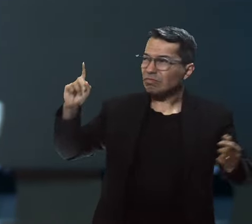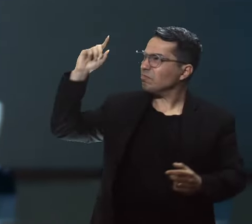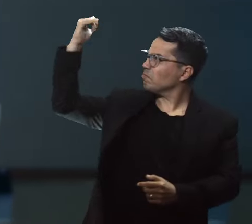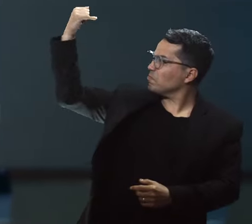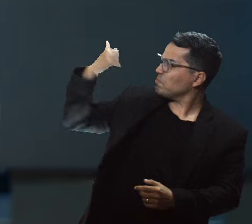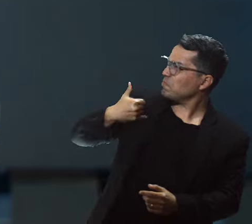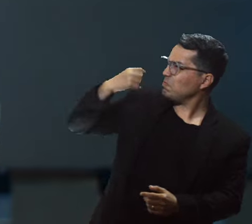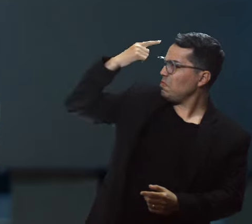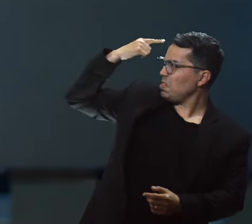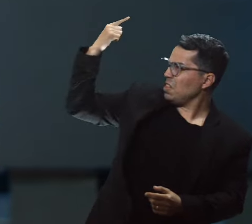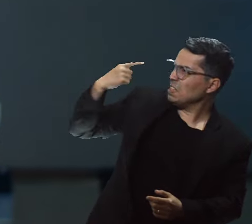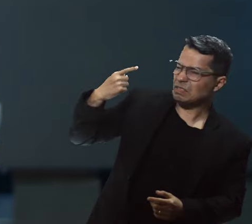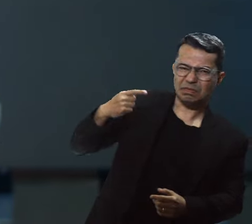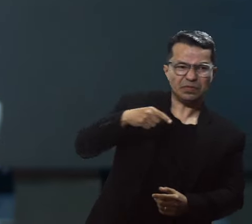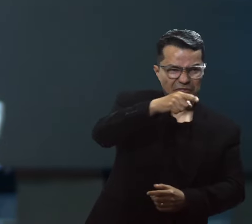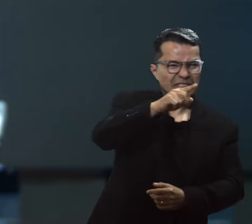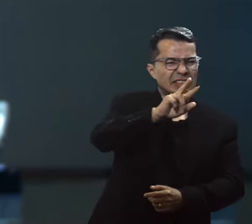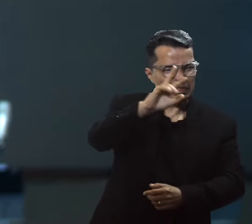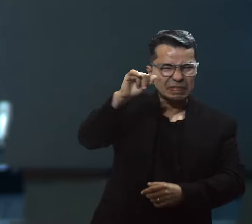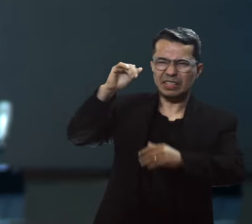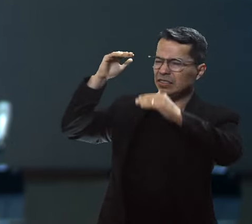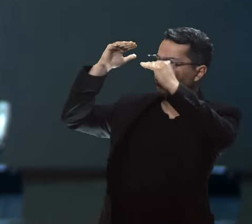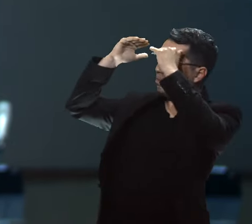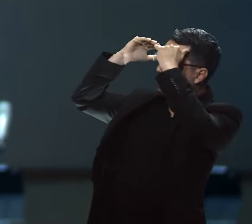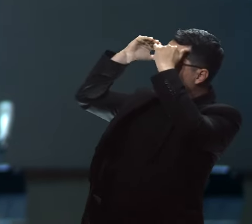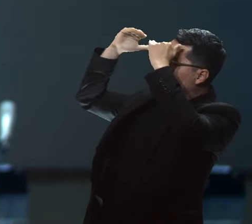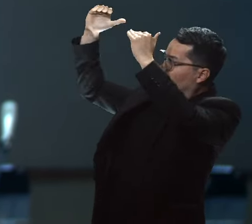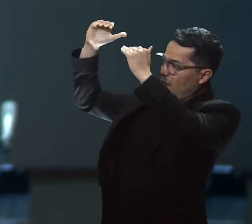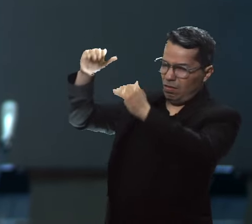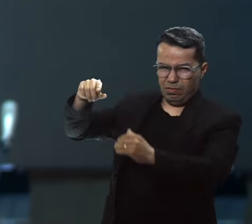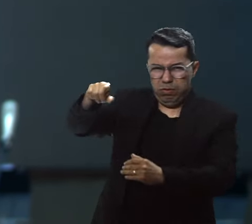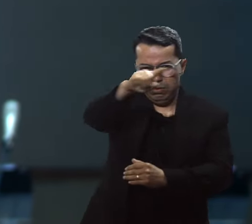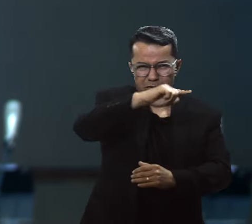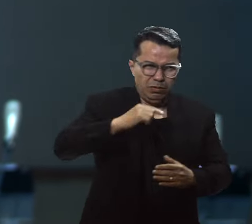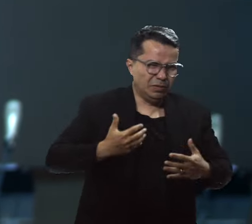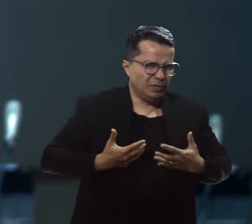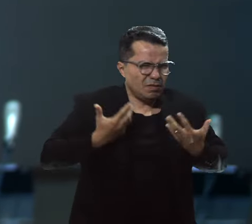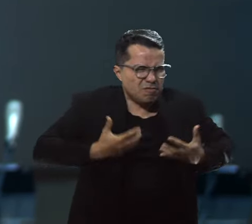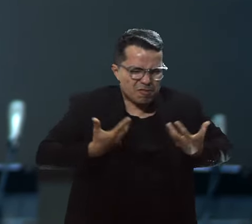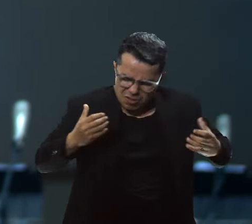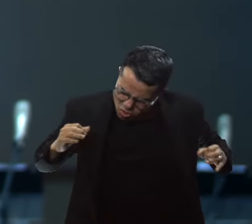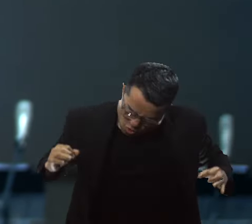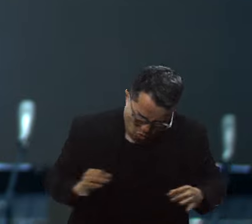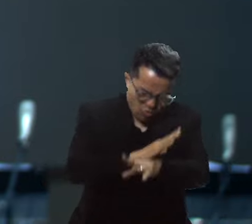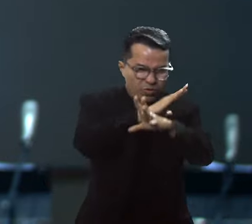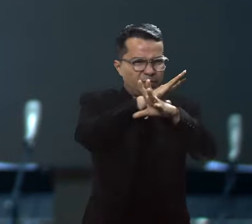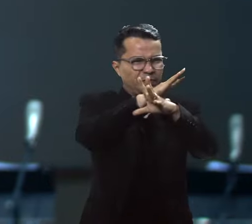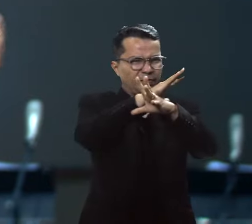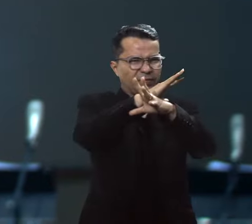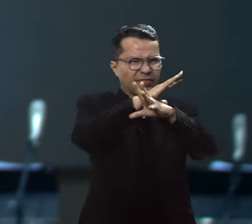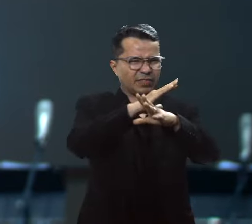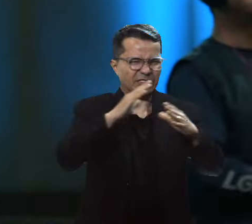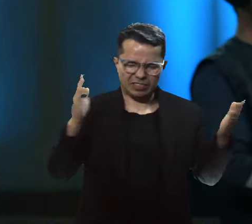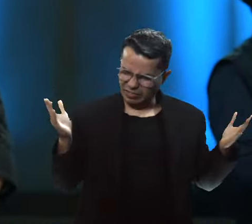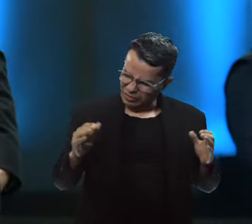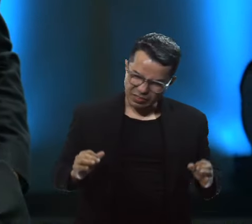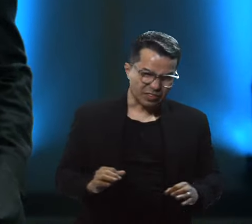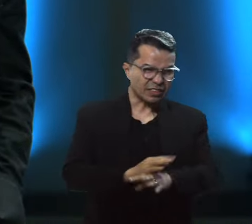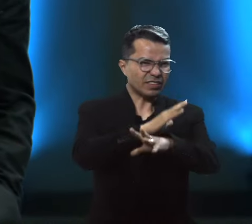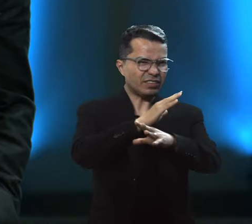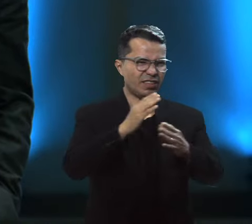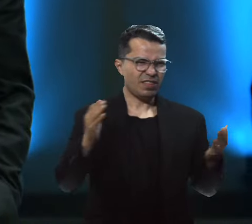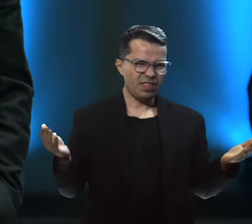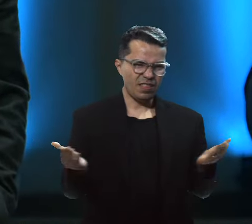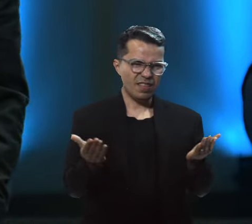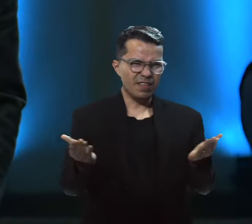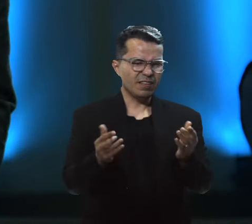vai obedecer, e a sua alegria será completa. Quando o Senhor me